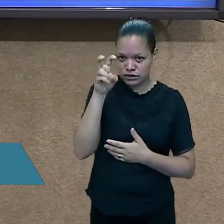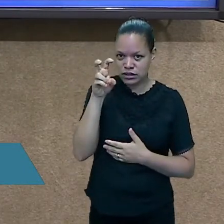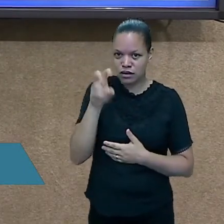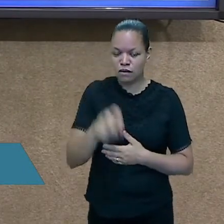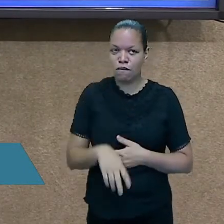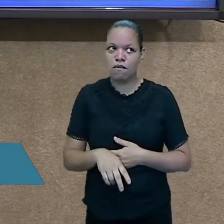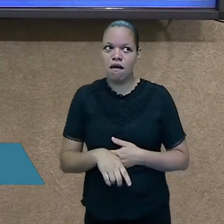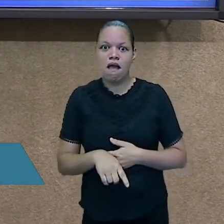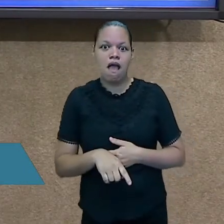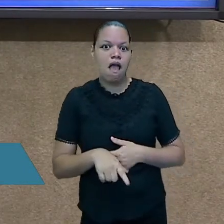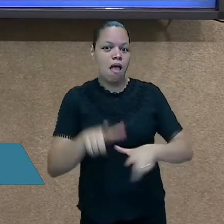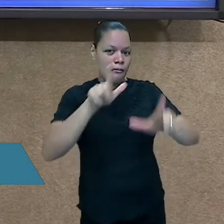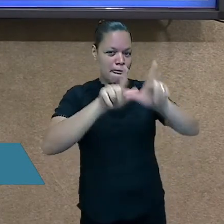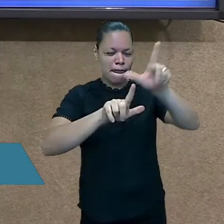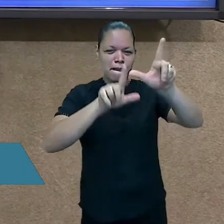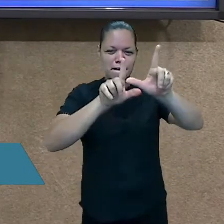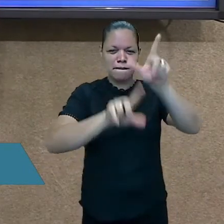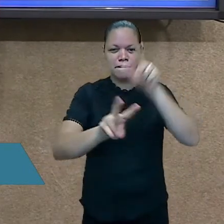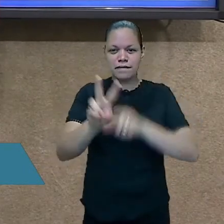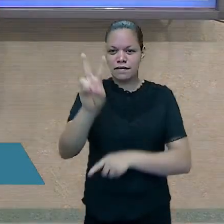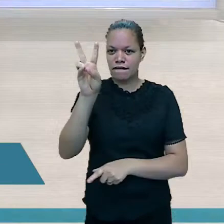o 5.